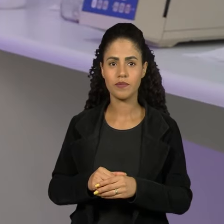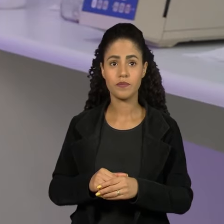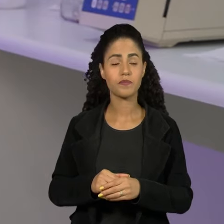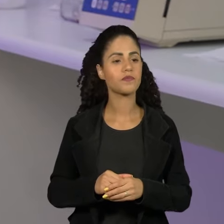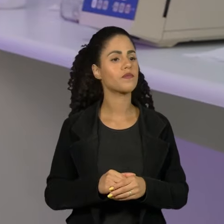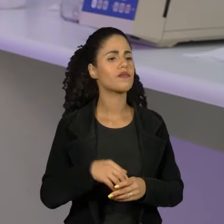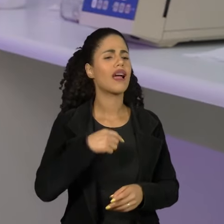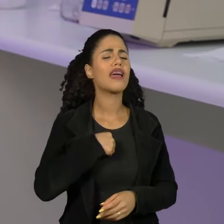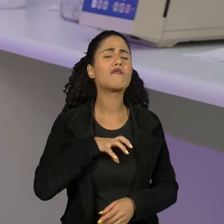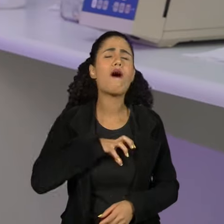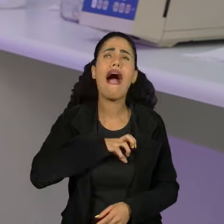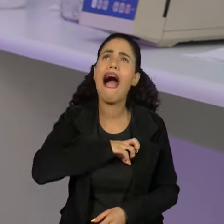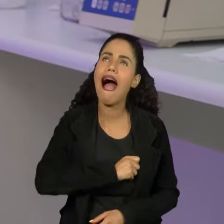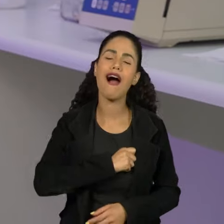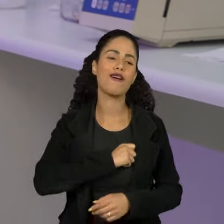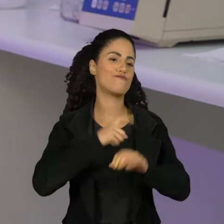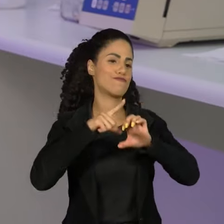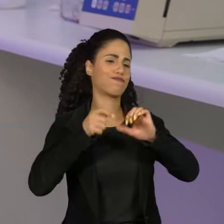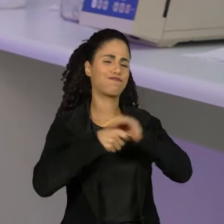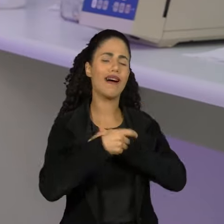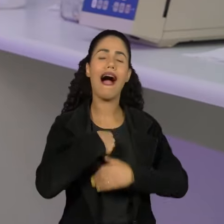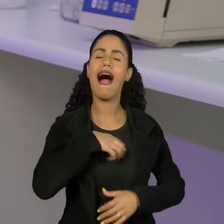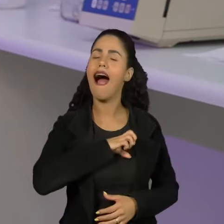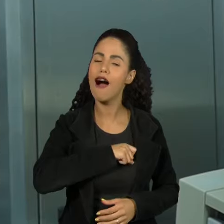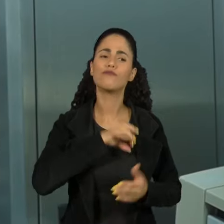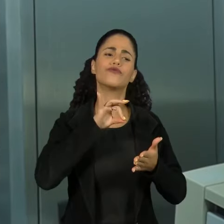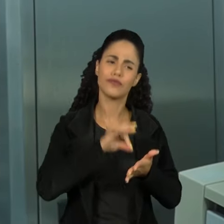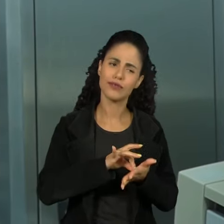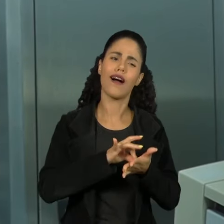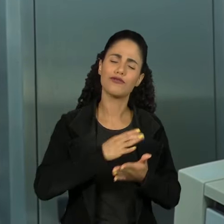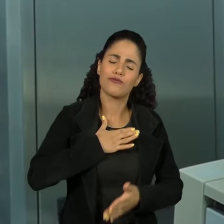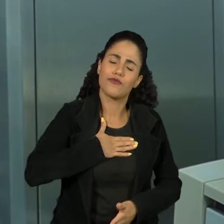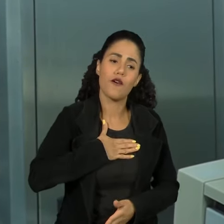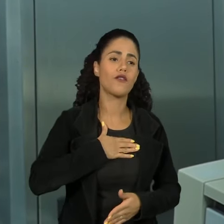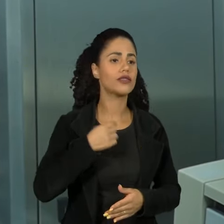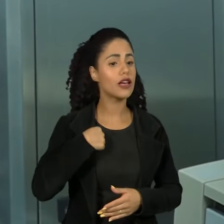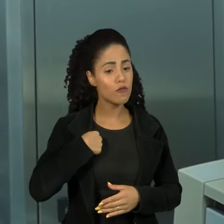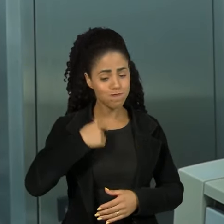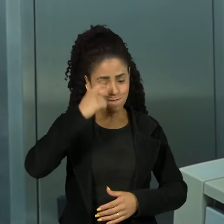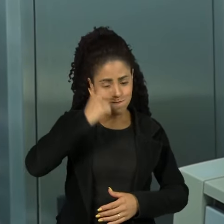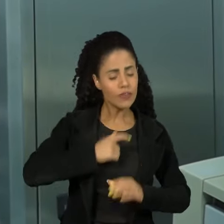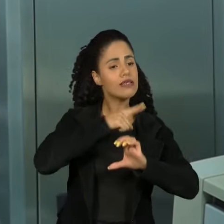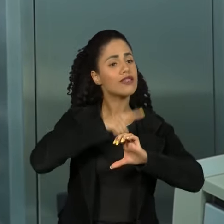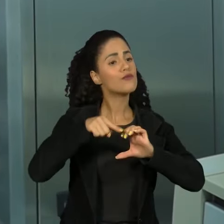Eu amo ser empreendedora, eu amo, de verdade, assim. Eu gosto de ser cientista